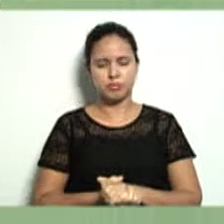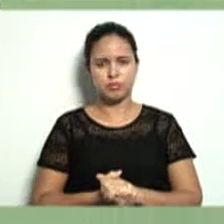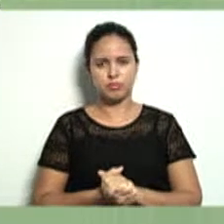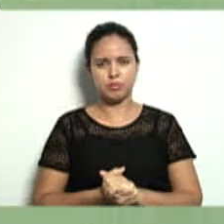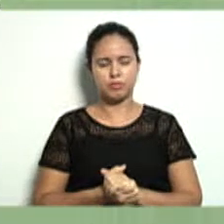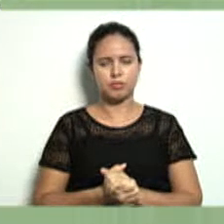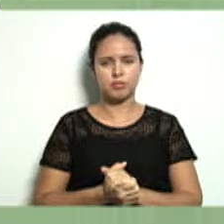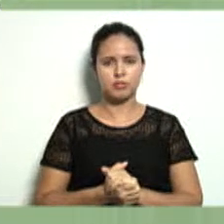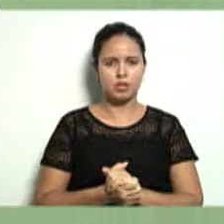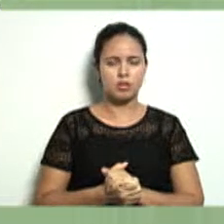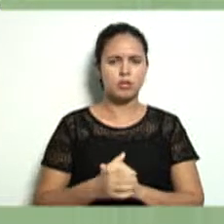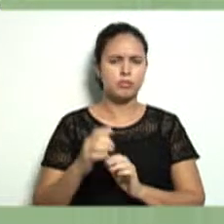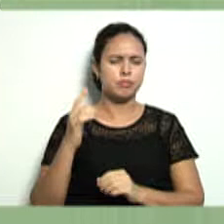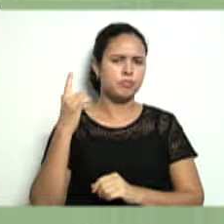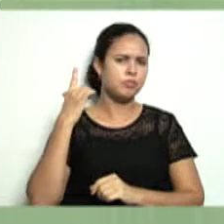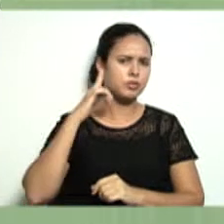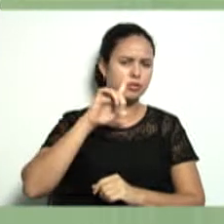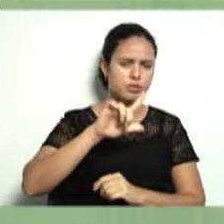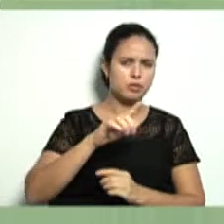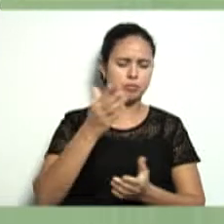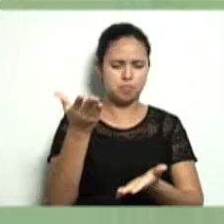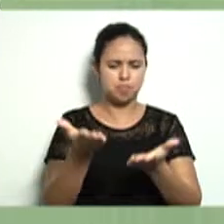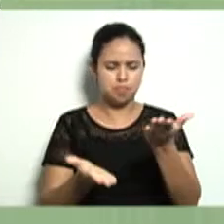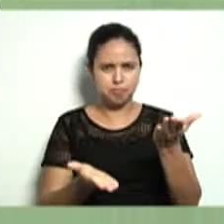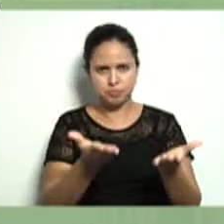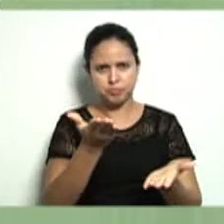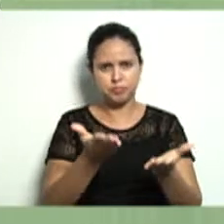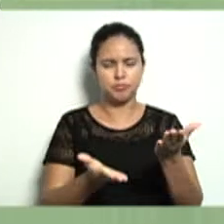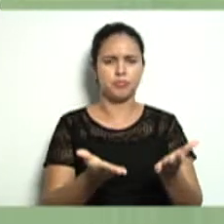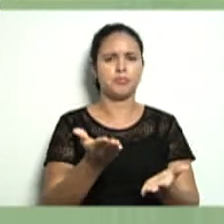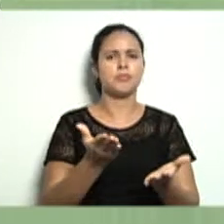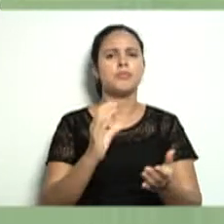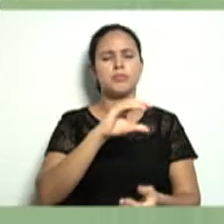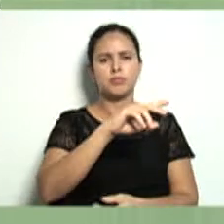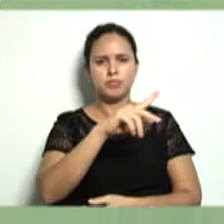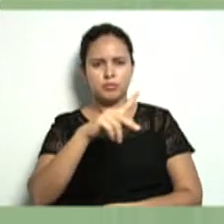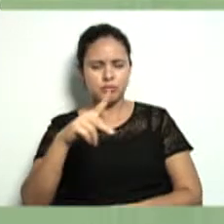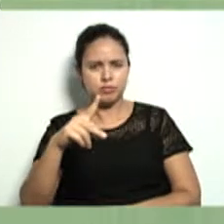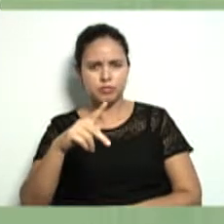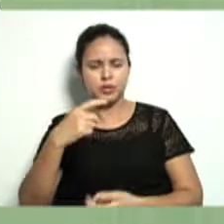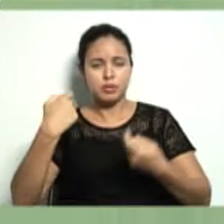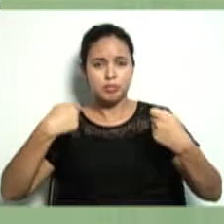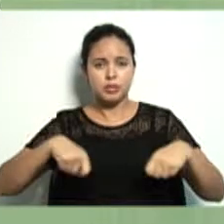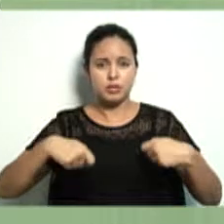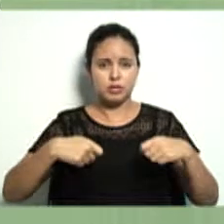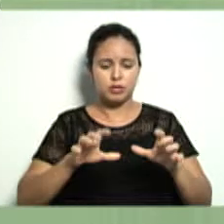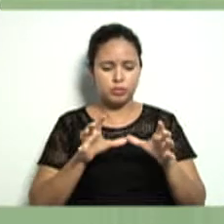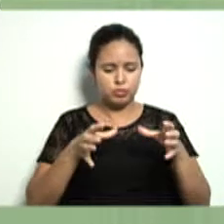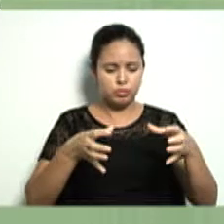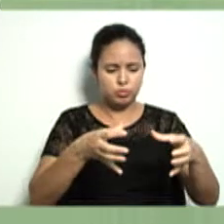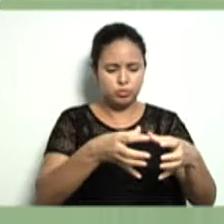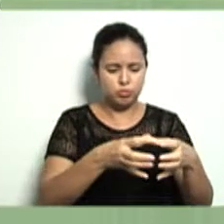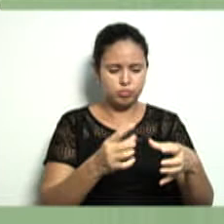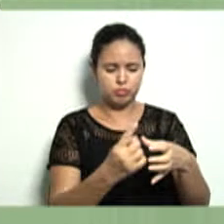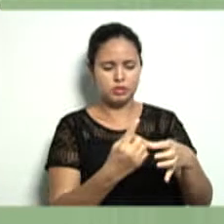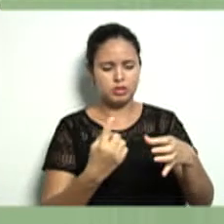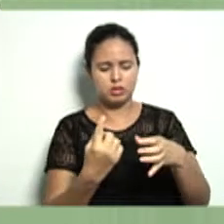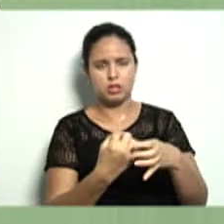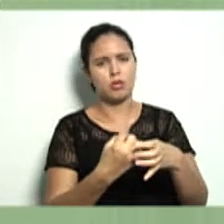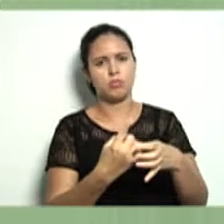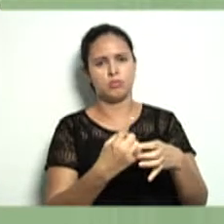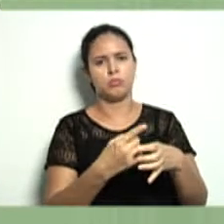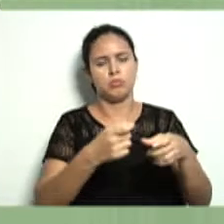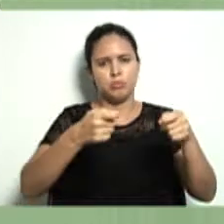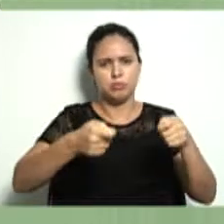para poder atingir o equilíbrio do negócio cooperativo, é necessário ter uma equipe de alto desempenho.